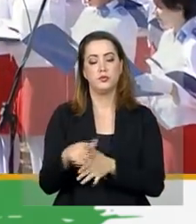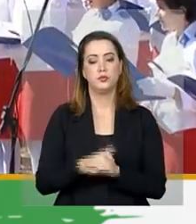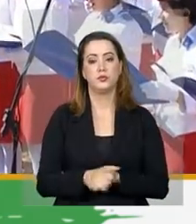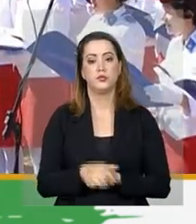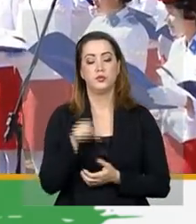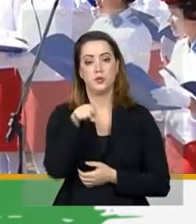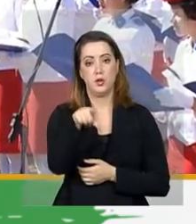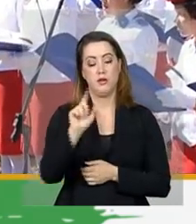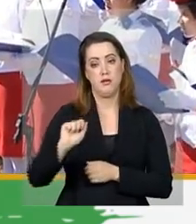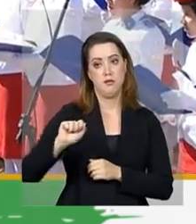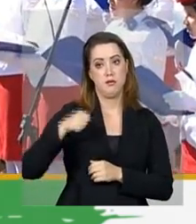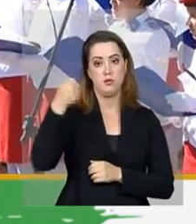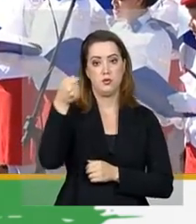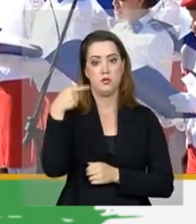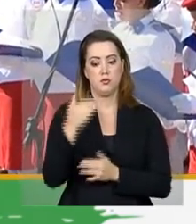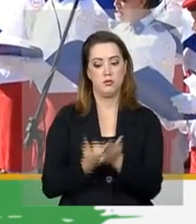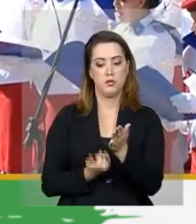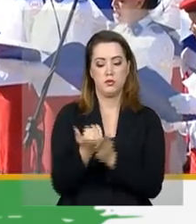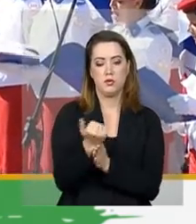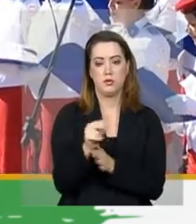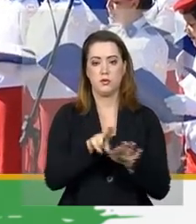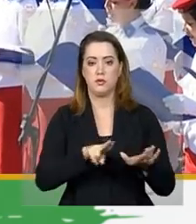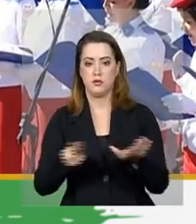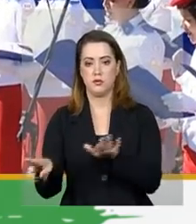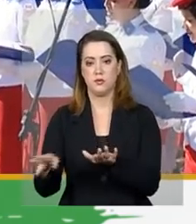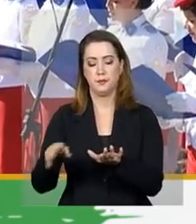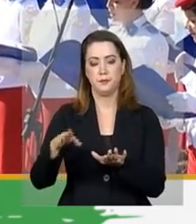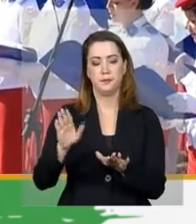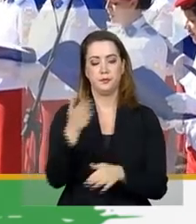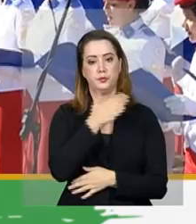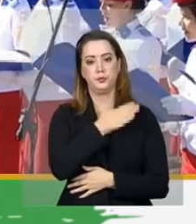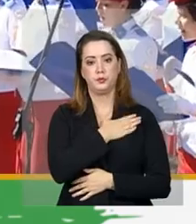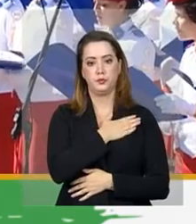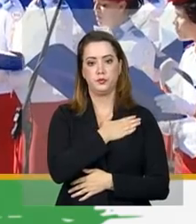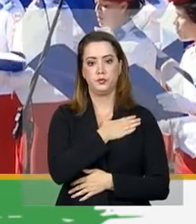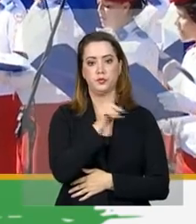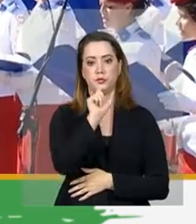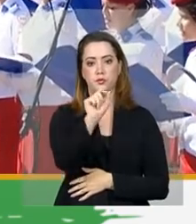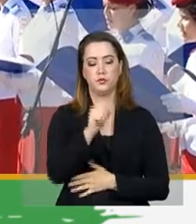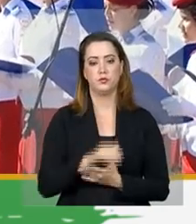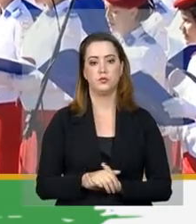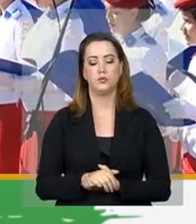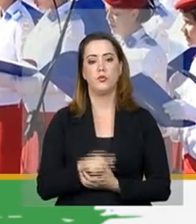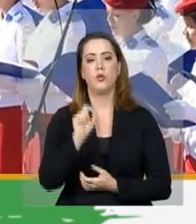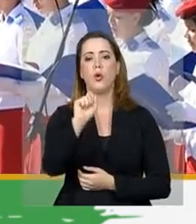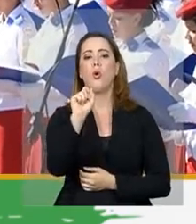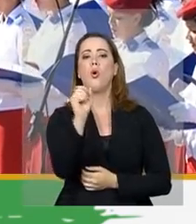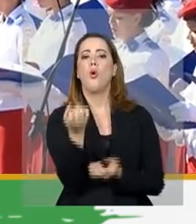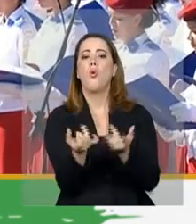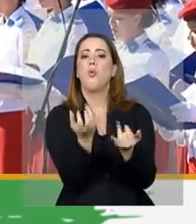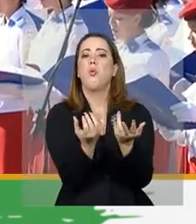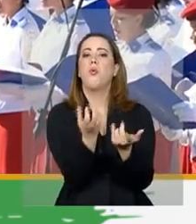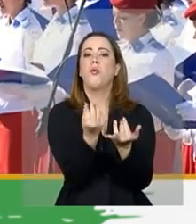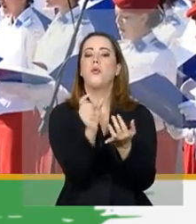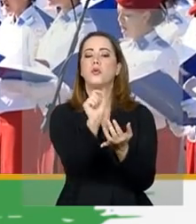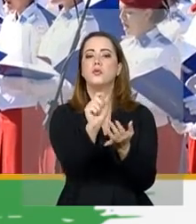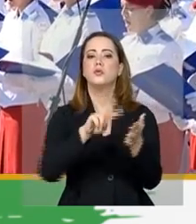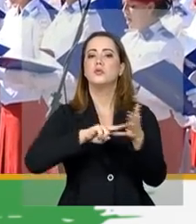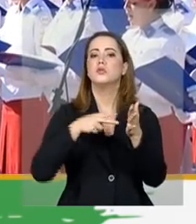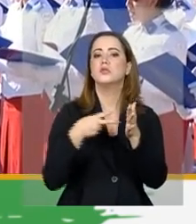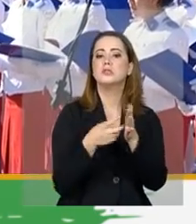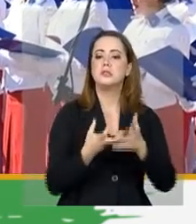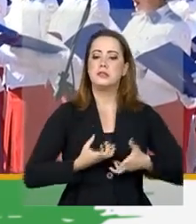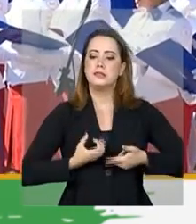é ele que marca, então, o início da Semana da Pátria. O fogo simbólico, por si só, ele representa o ardor, o